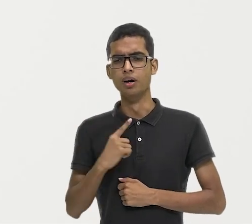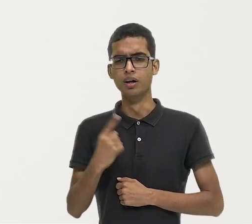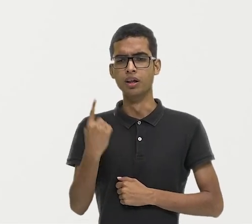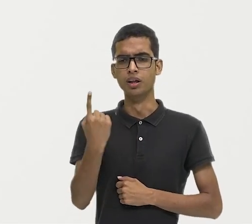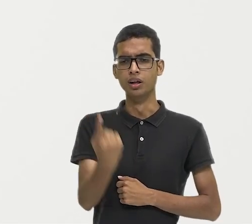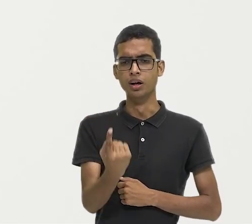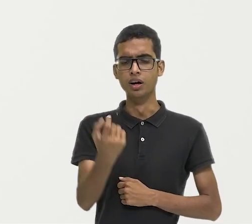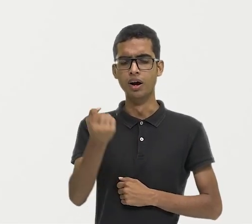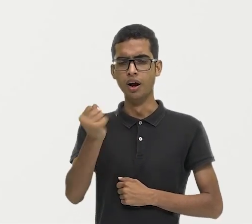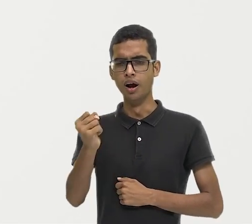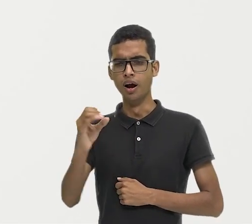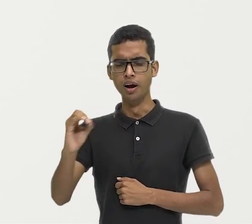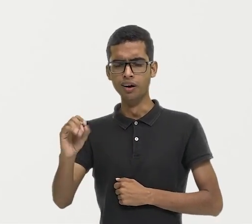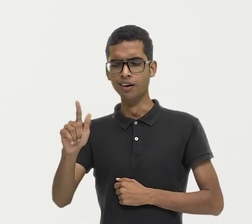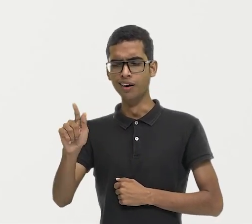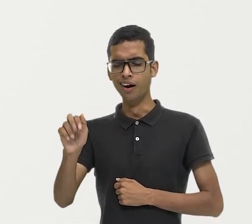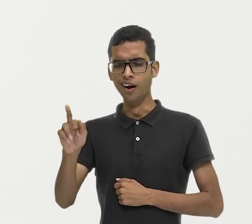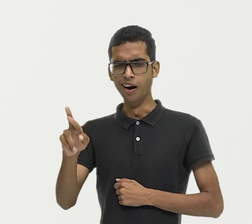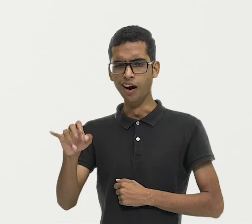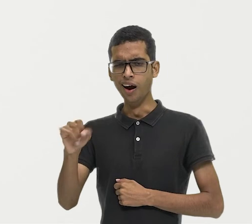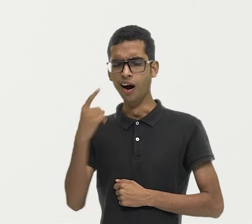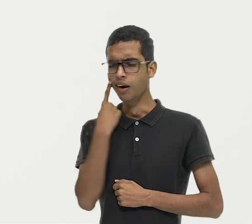ângulo de 180 graus,